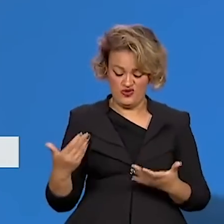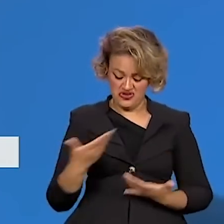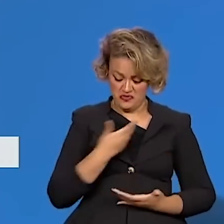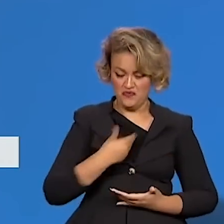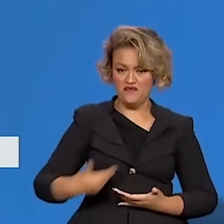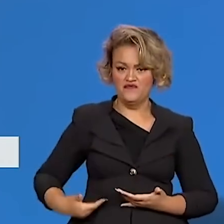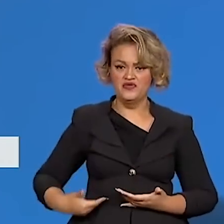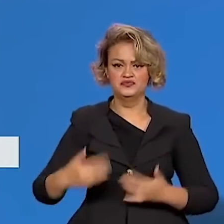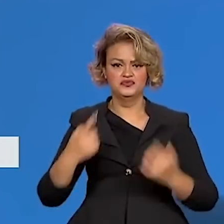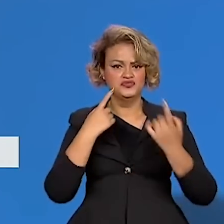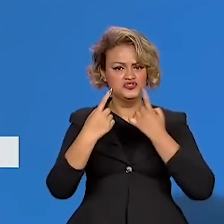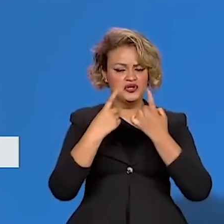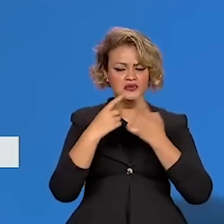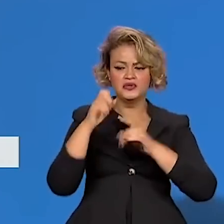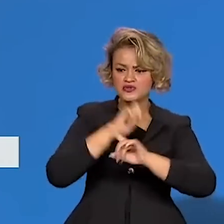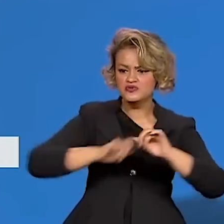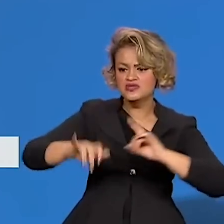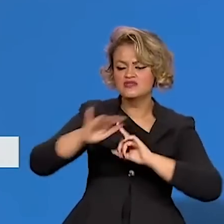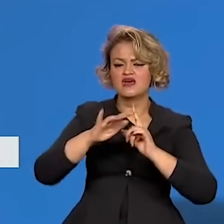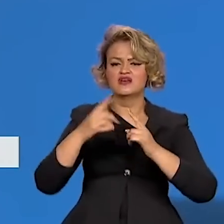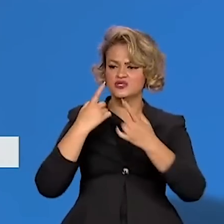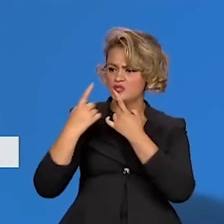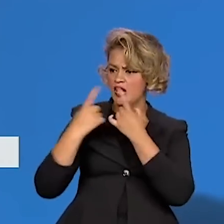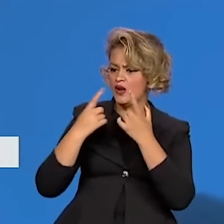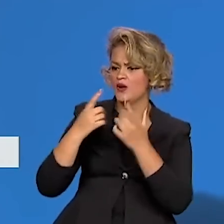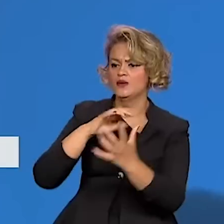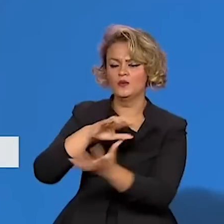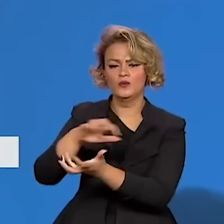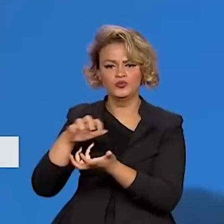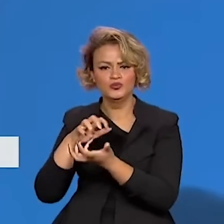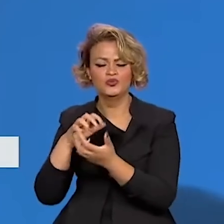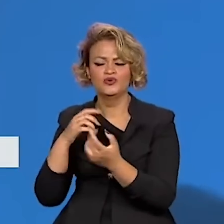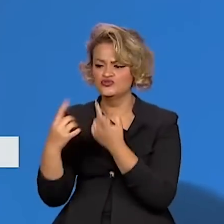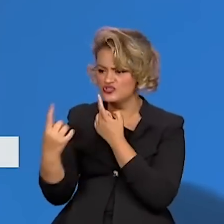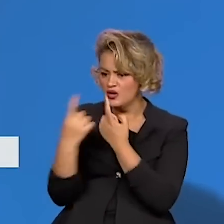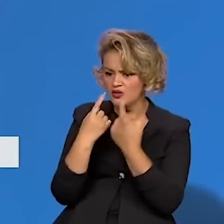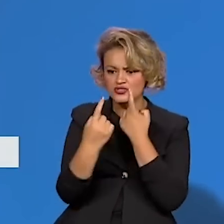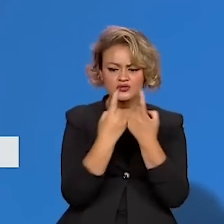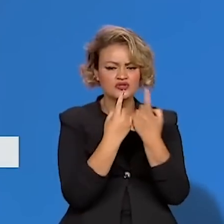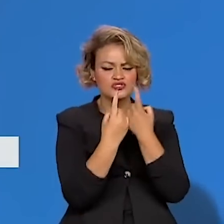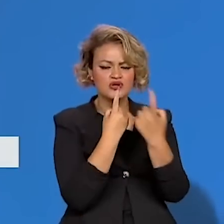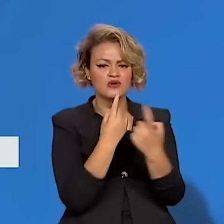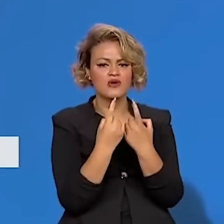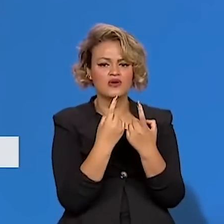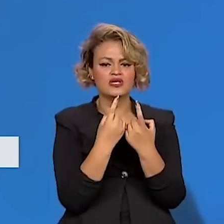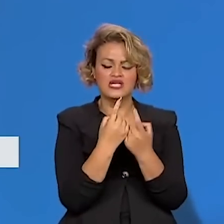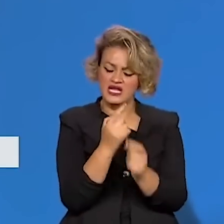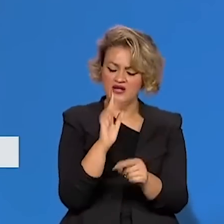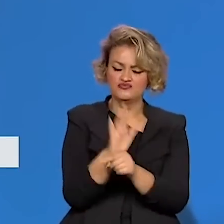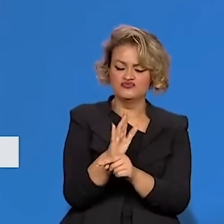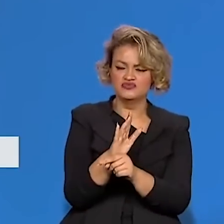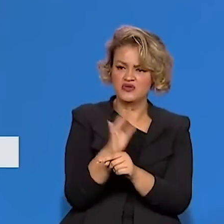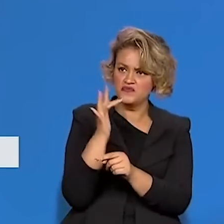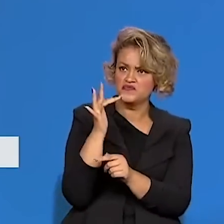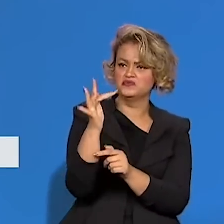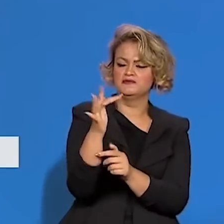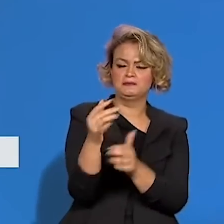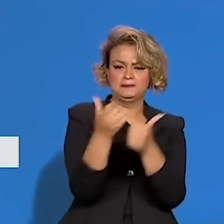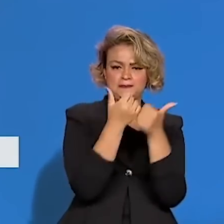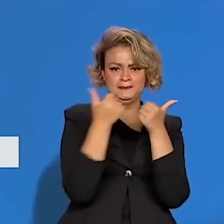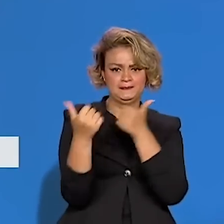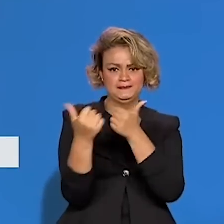dialoga com a sociedade e com o mundo todo E que constrói o futuro do país